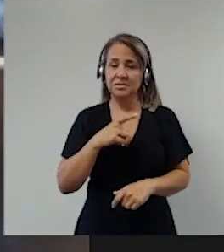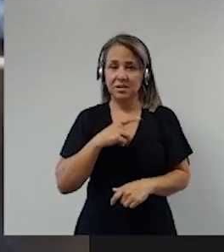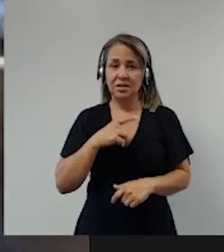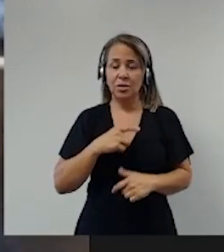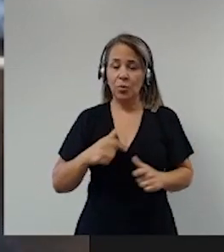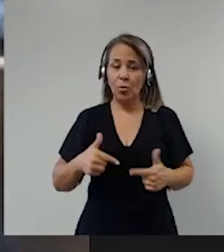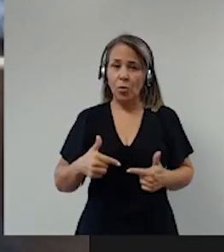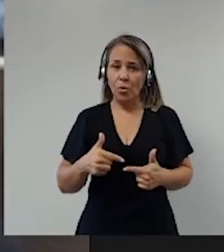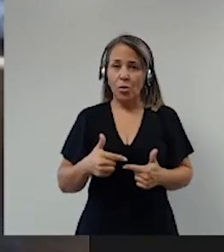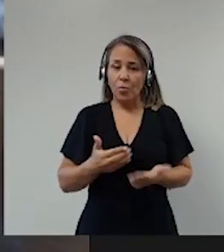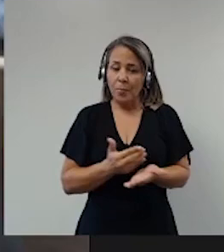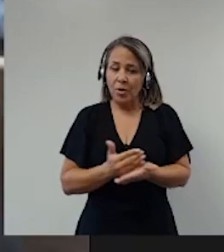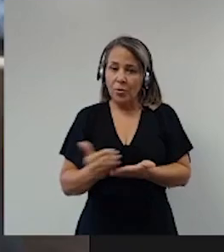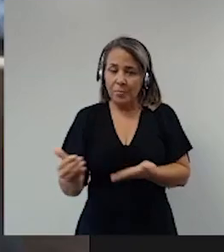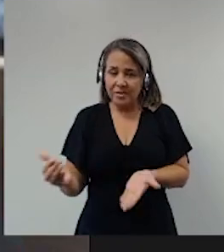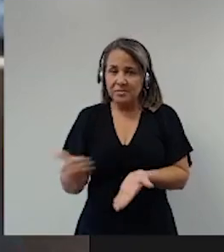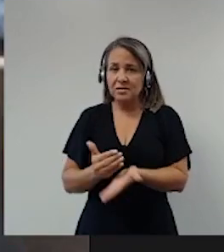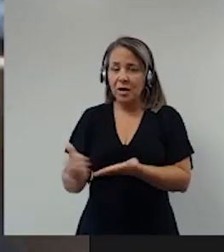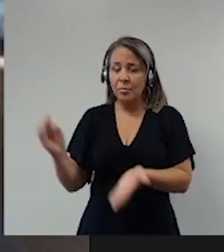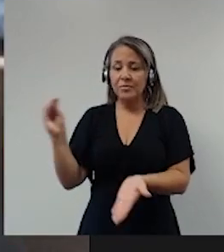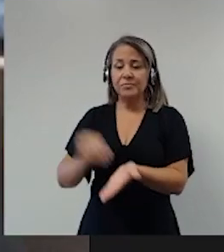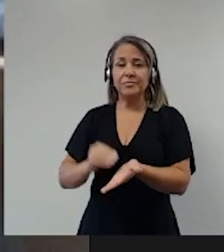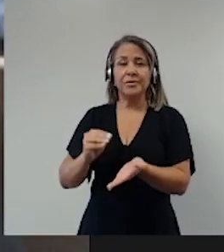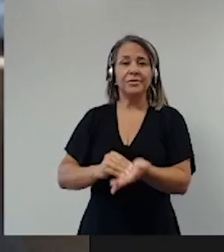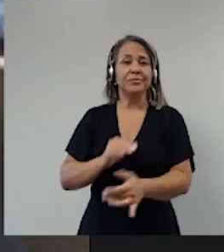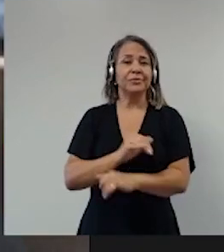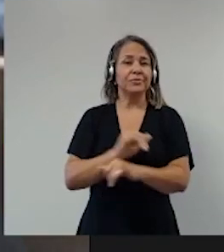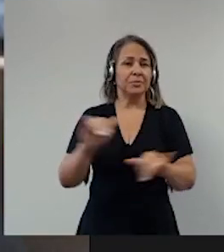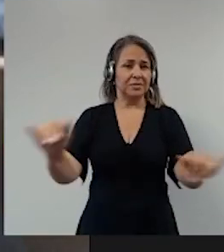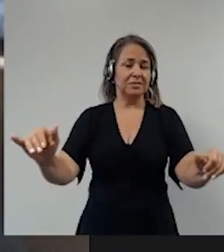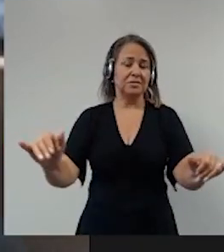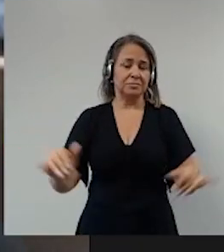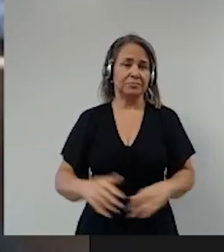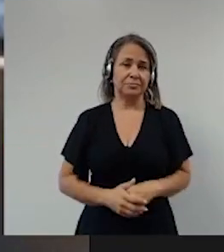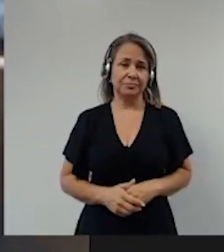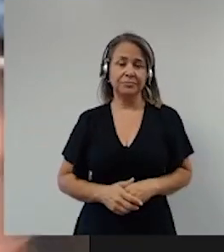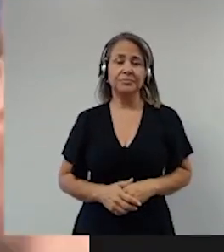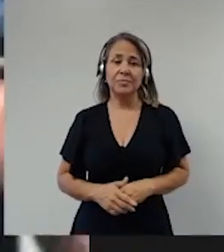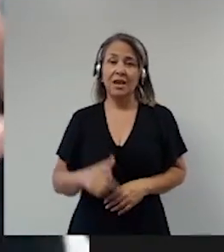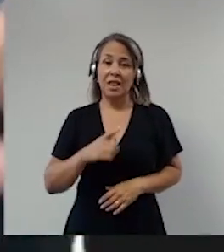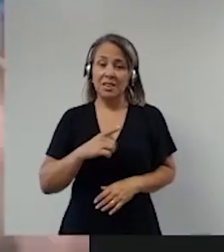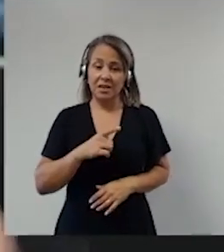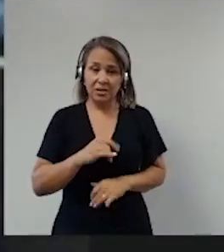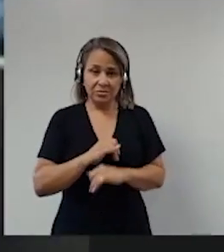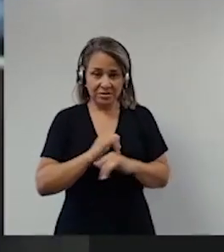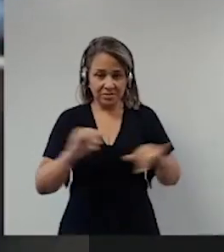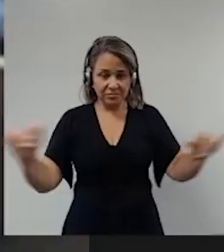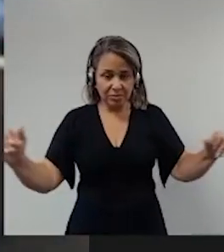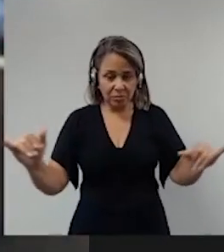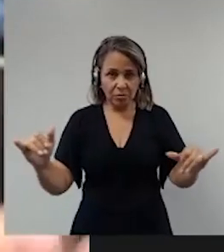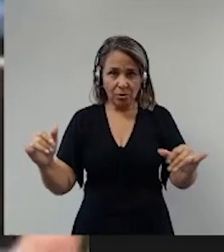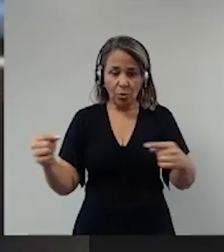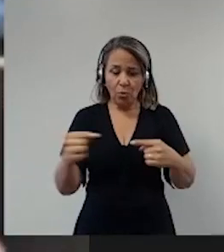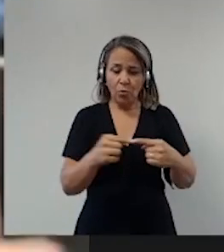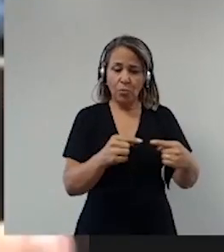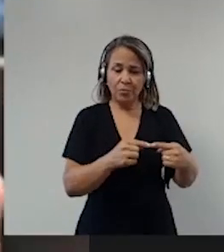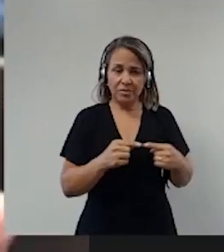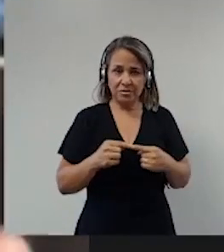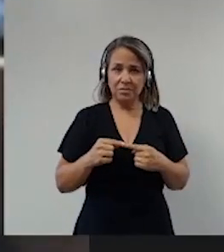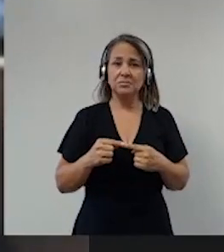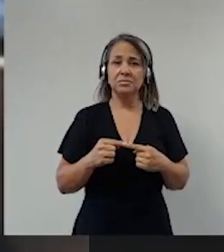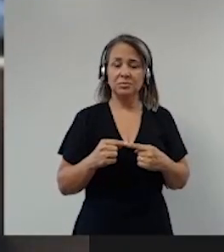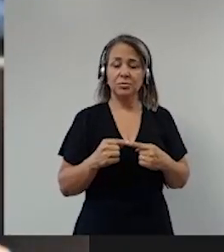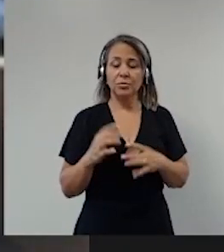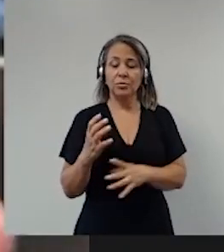de desinformação muito grande. Então, isso, junto com informações relacionadas aos dados para o combate